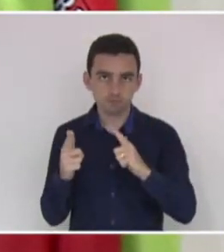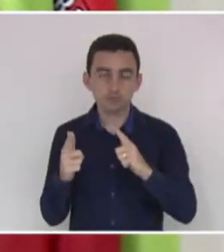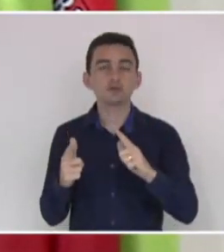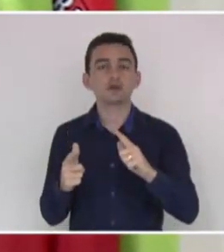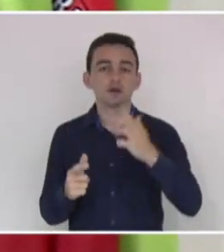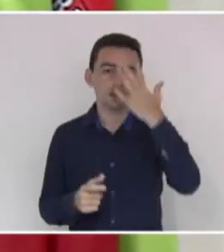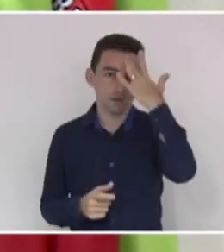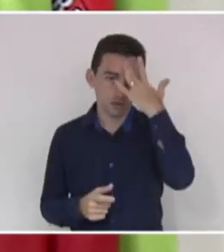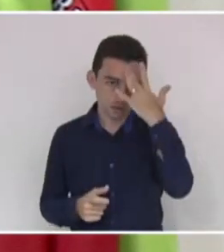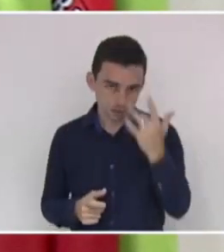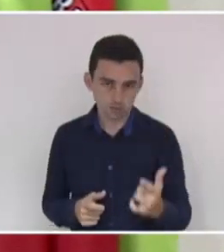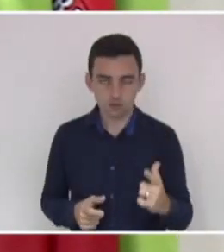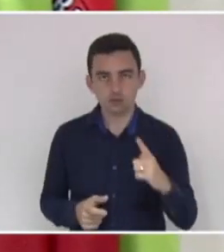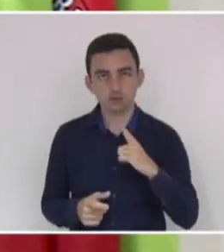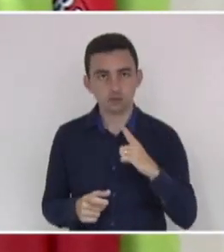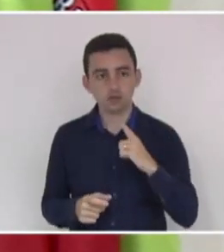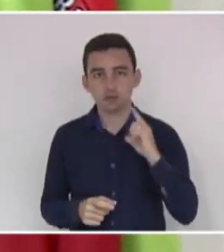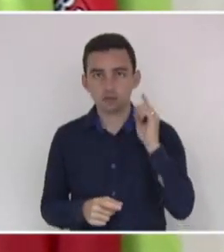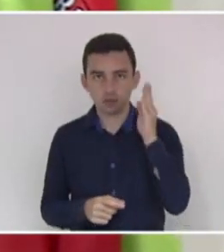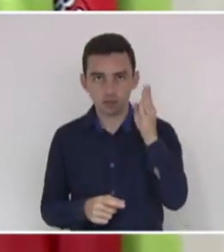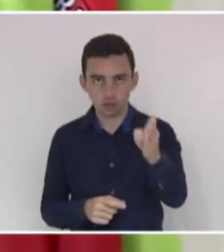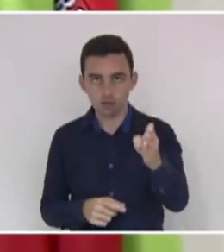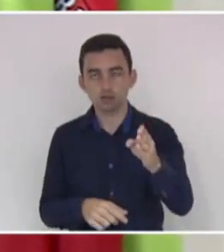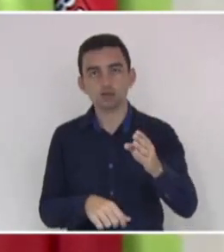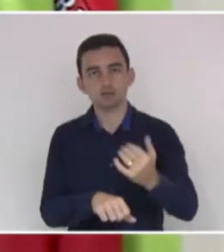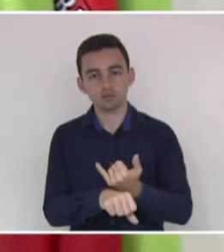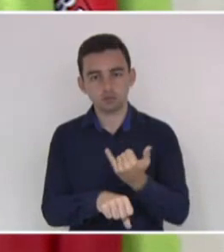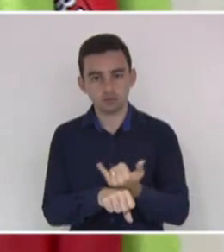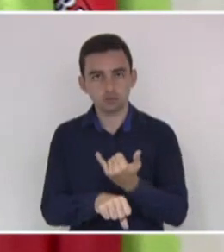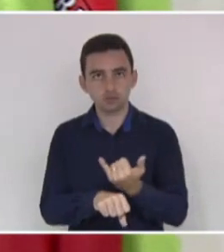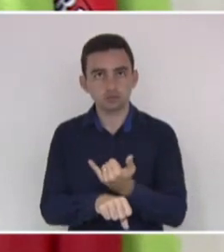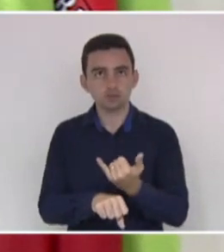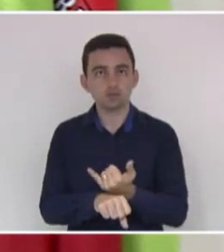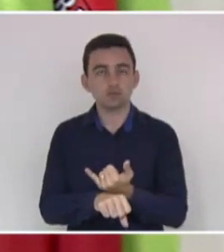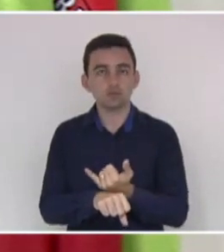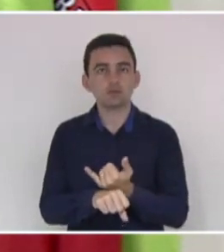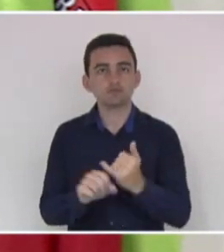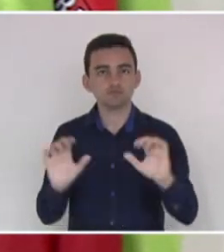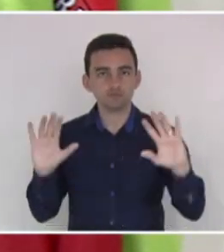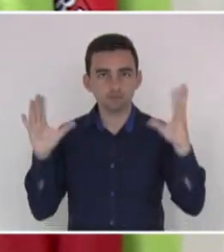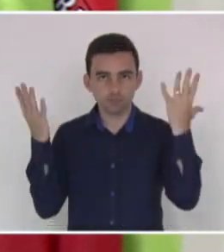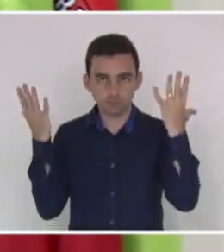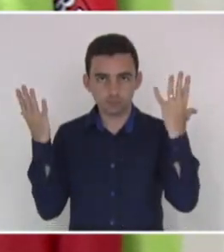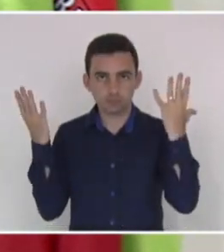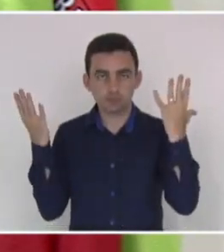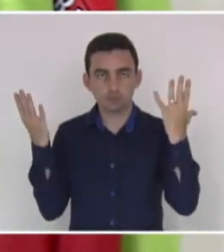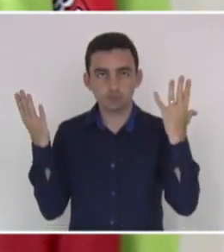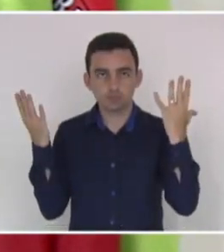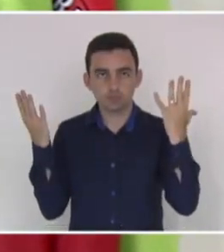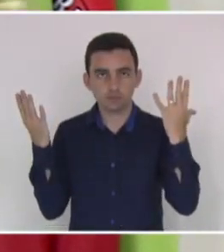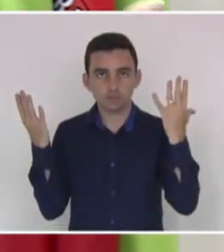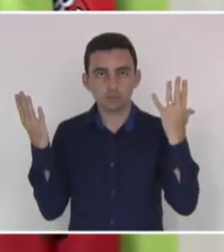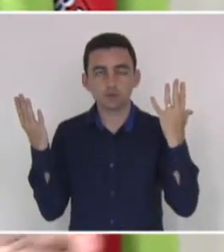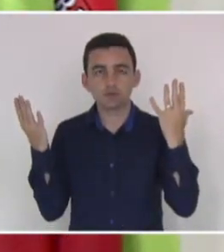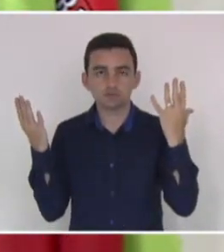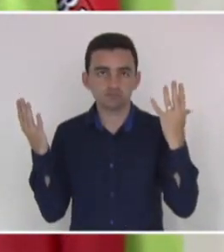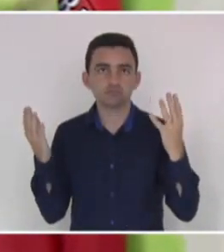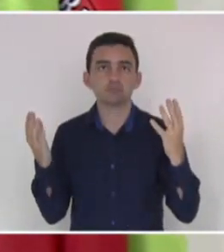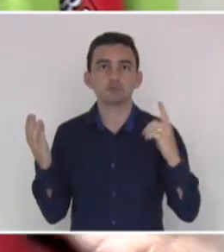Sociedade Harmonia Lira um evento em que serão